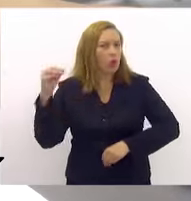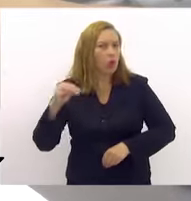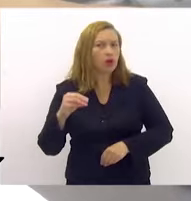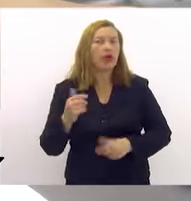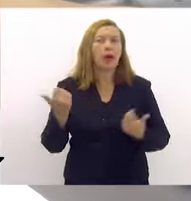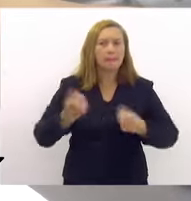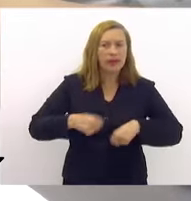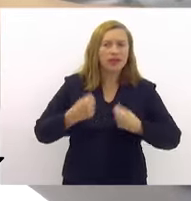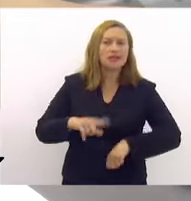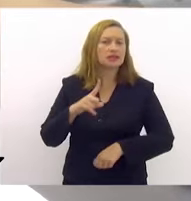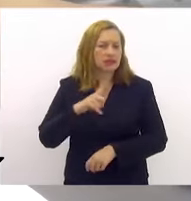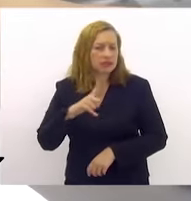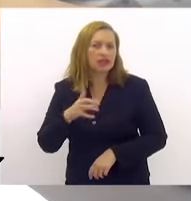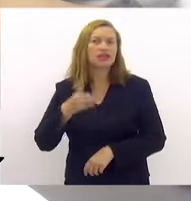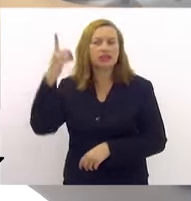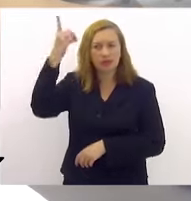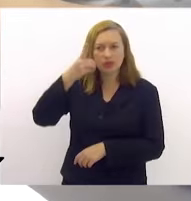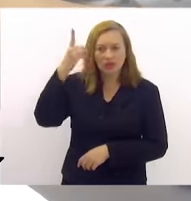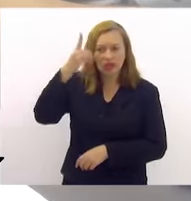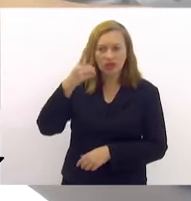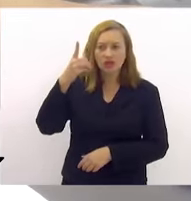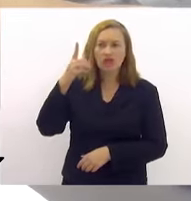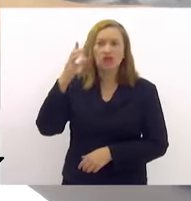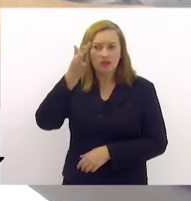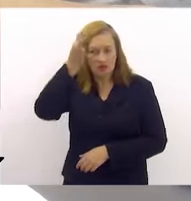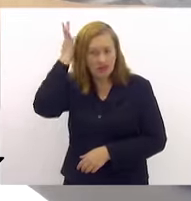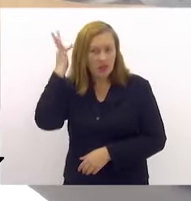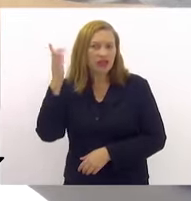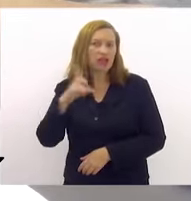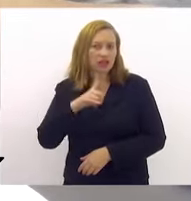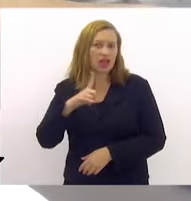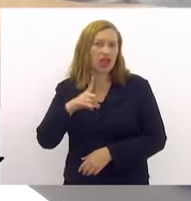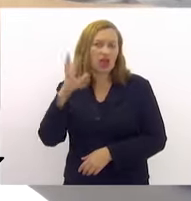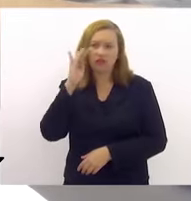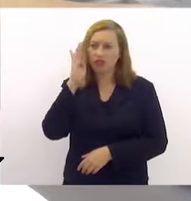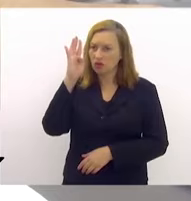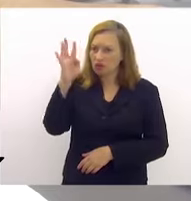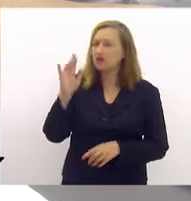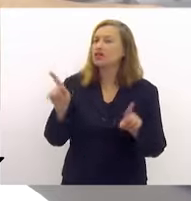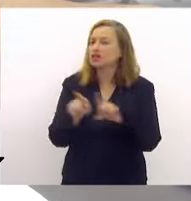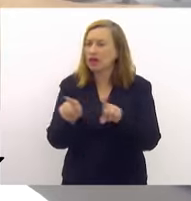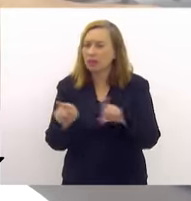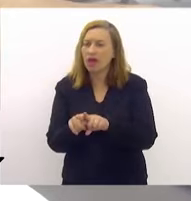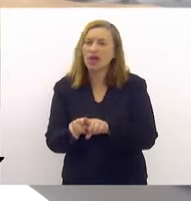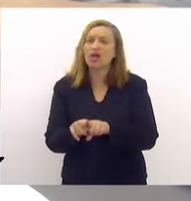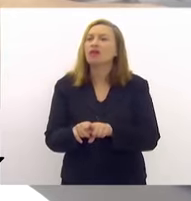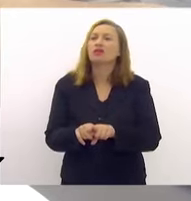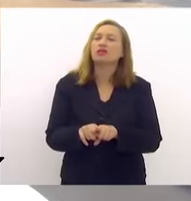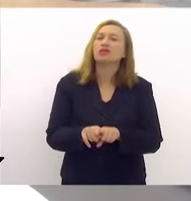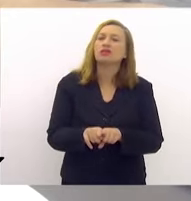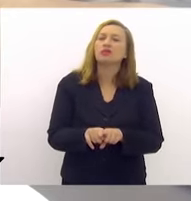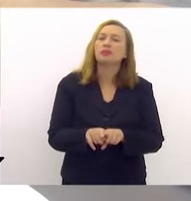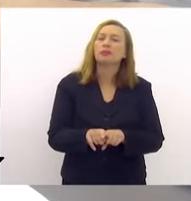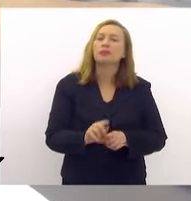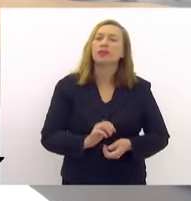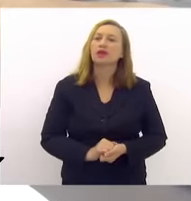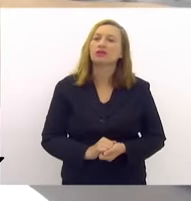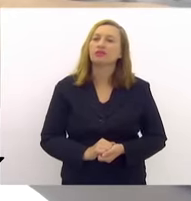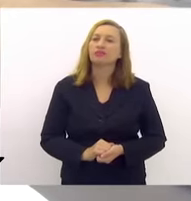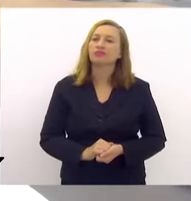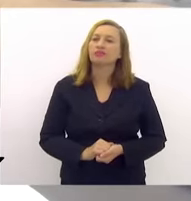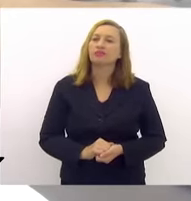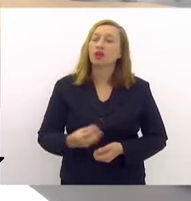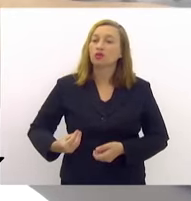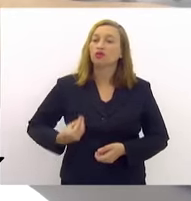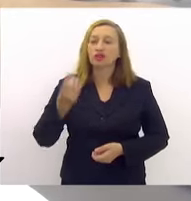deputado Fred, que tem essa filosofia também há muito tempo, aliás, por essência até da sua percepção